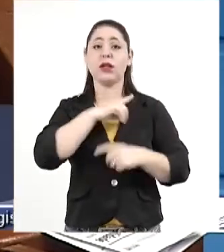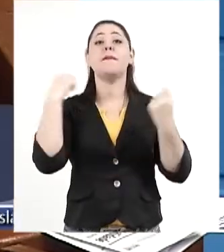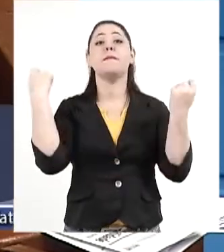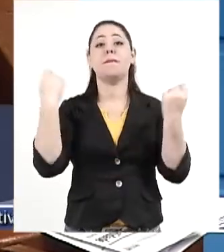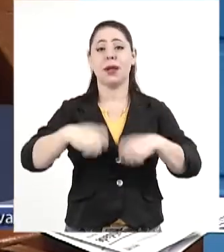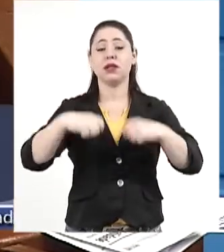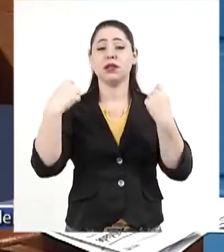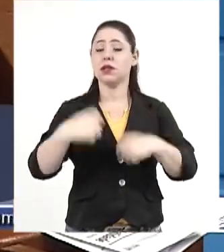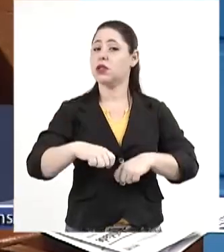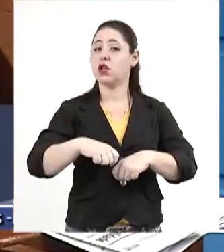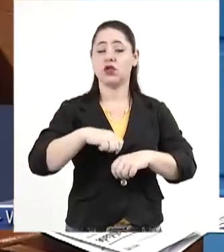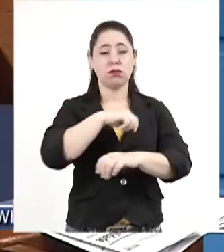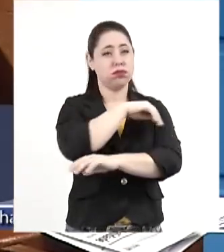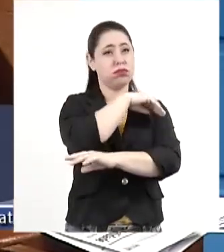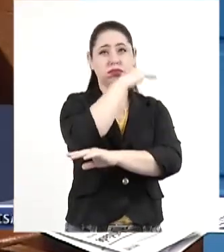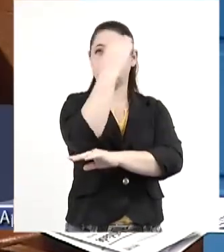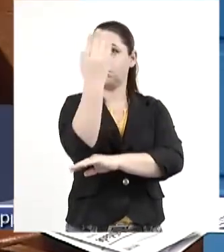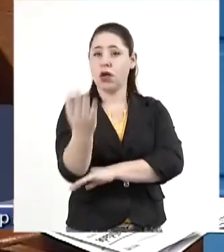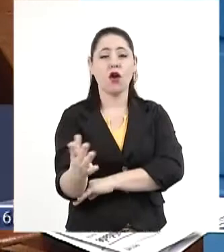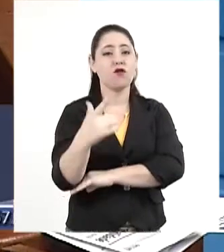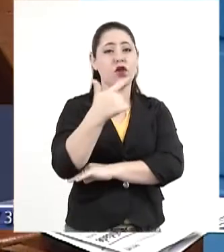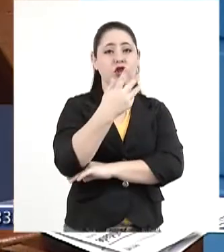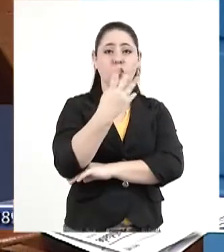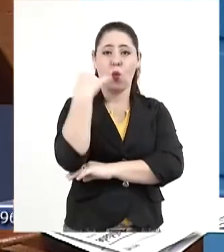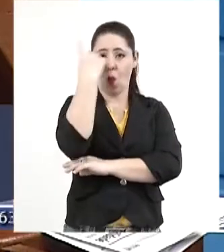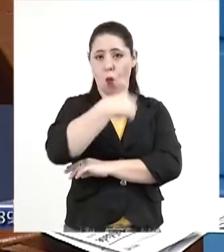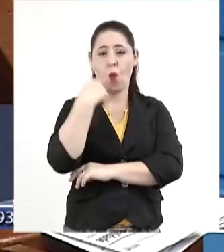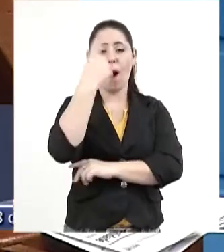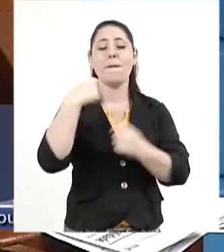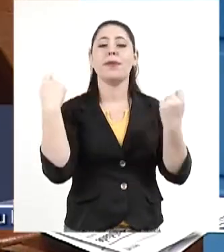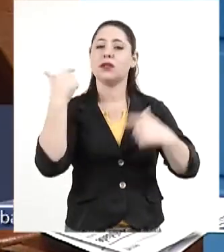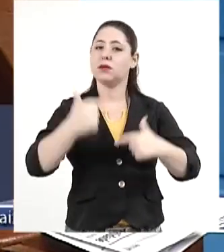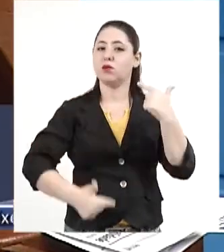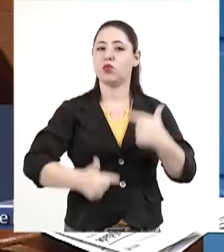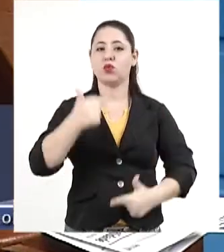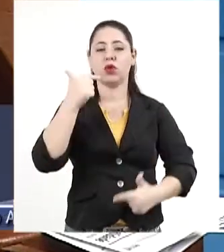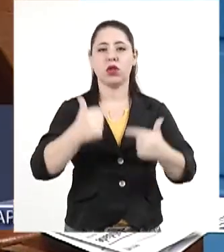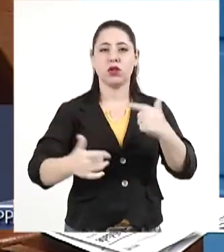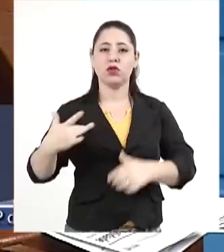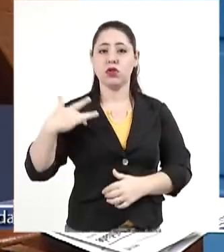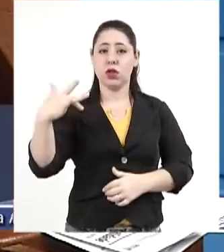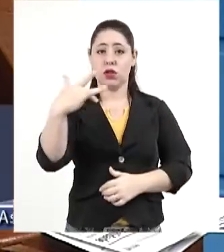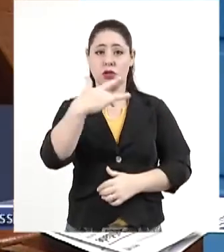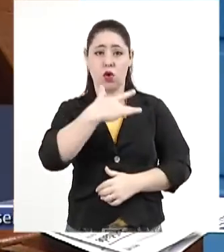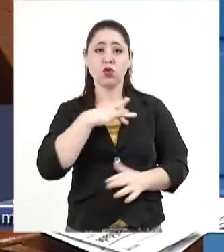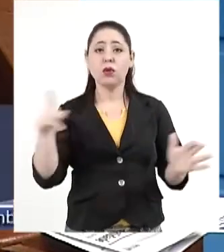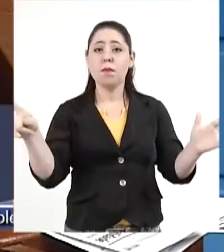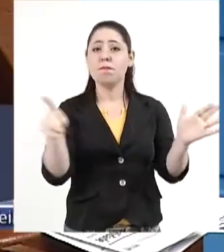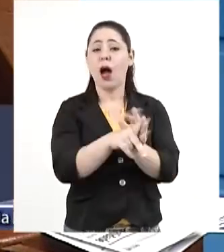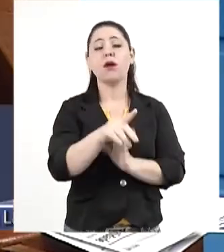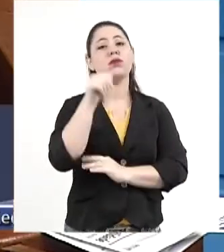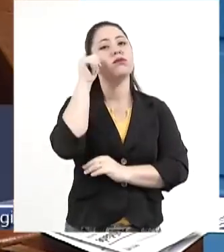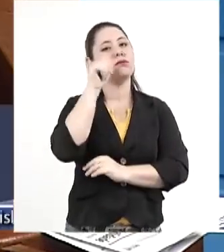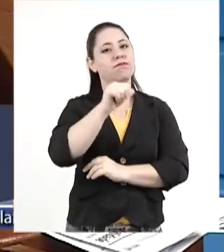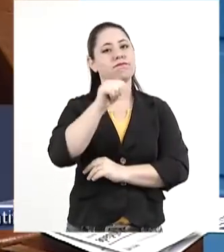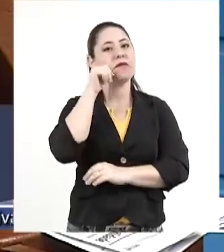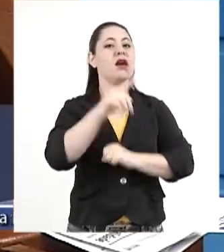ser 24 horas. É preciso haver política de saúde da mulher,